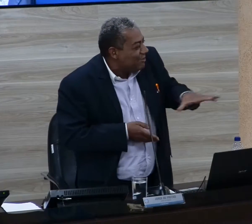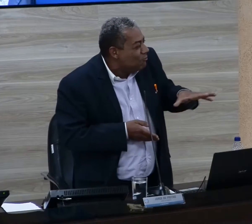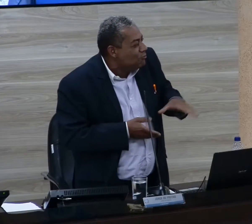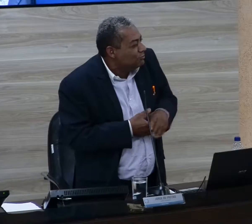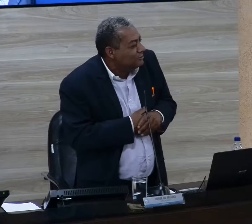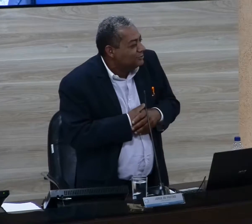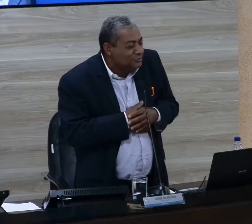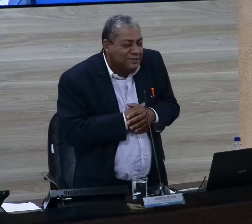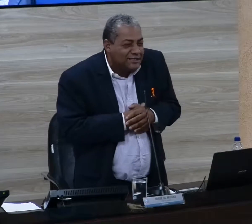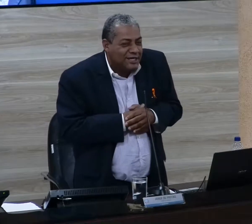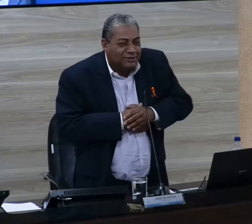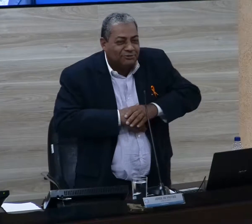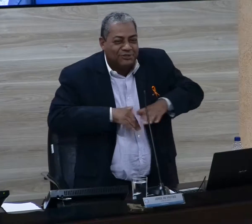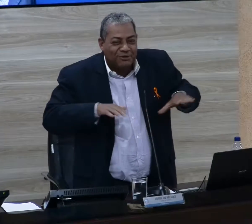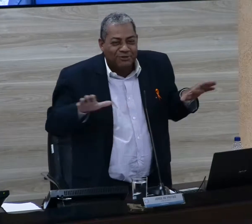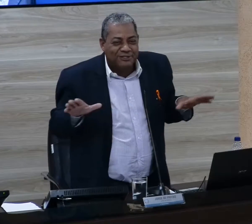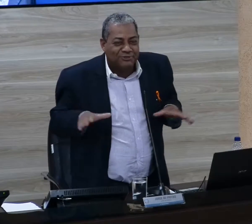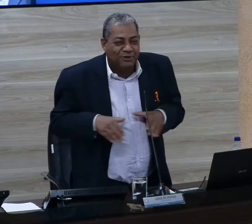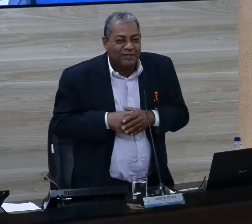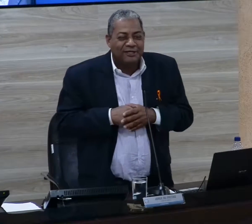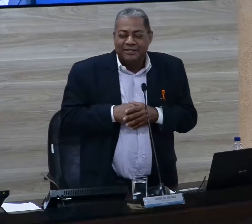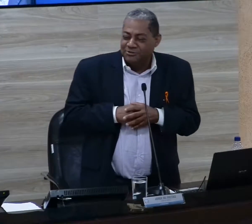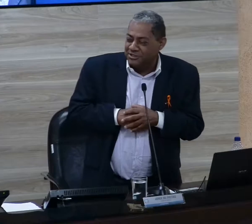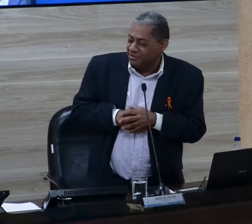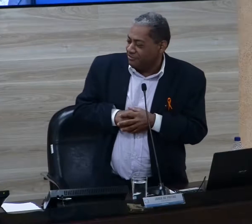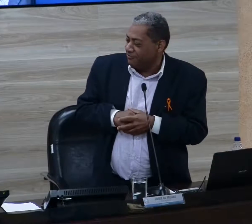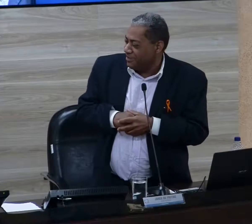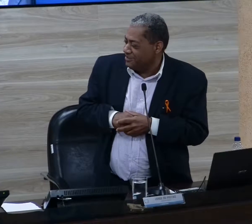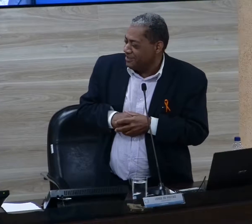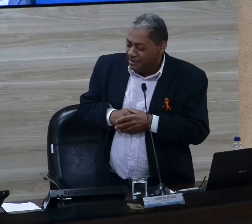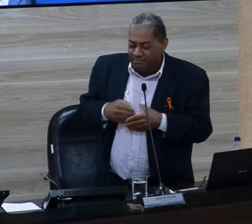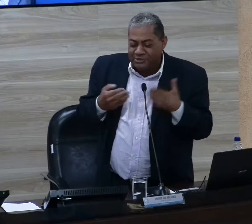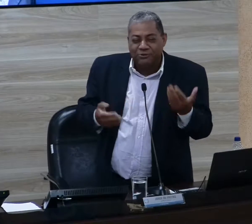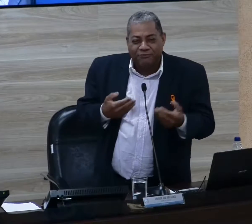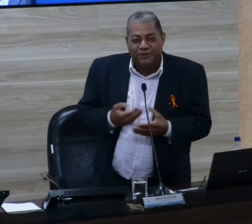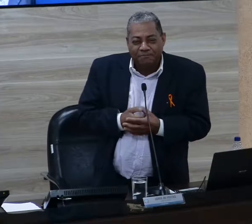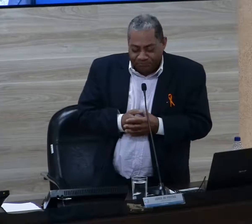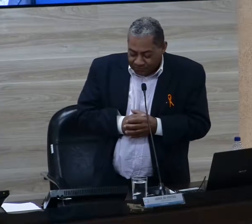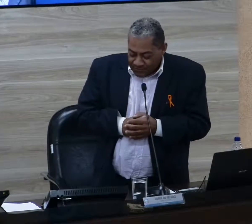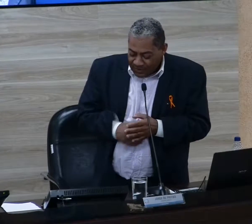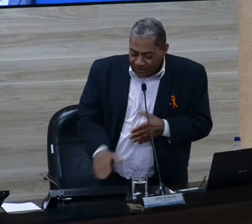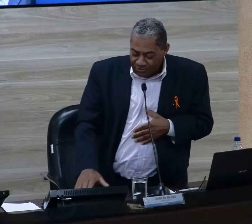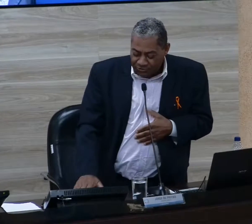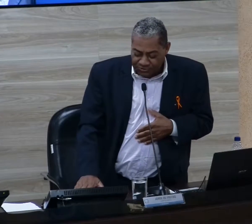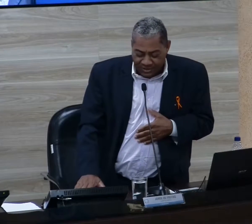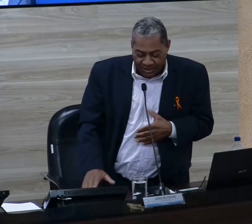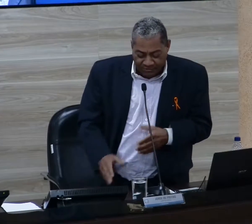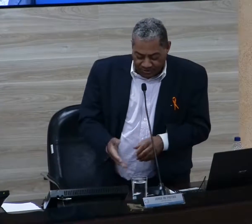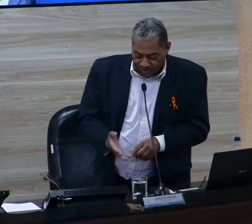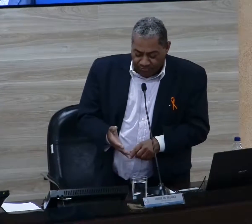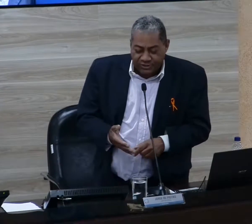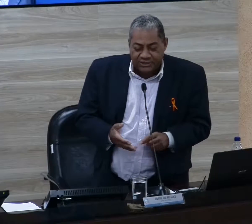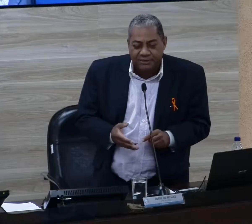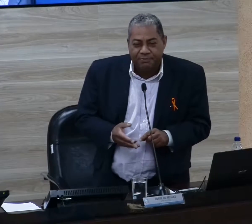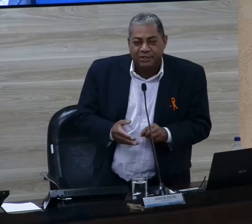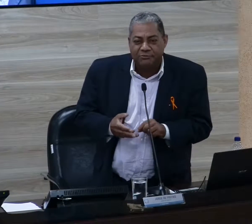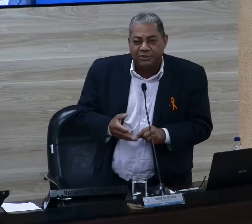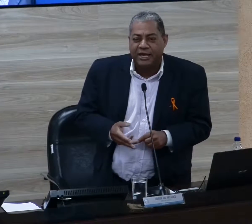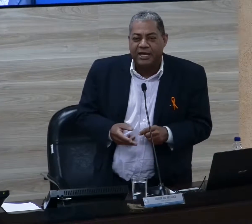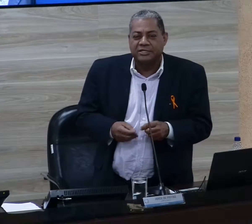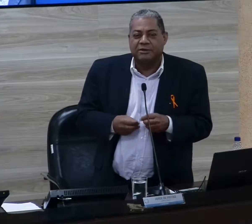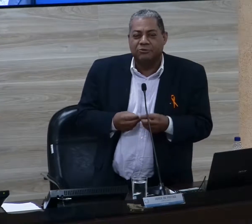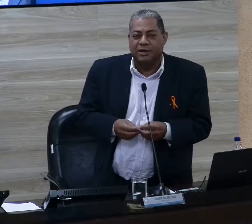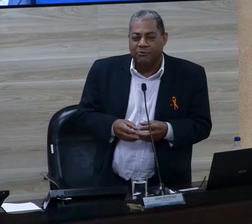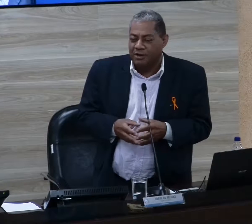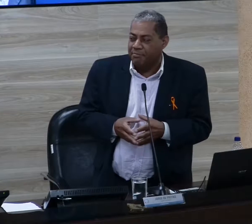tinha que ser um. Não tinha jeito, não tinha outra história, não tinha outra conversa. Mas, no fim, deu tudo certo, muita disciplina,